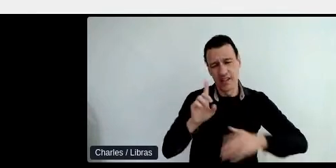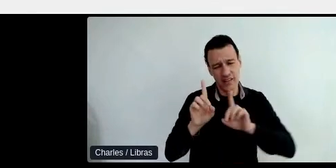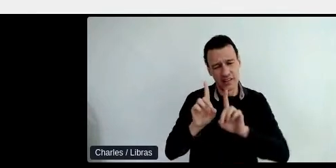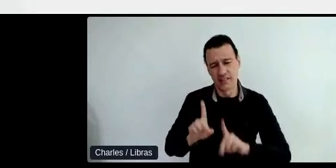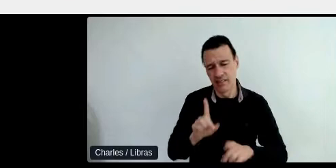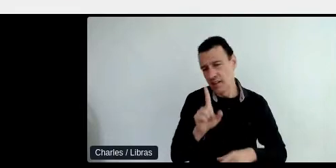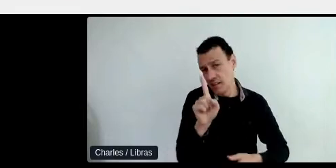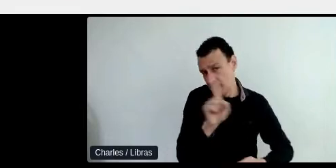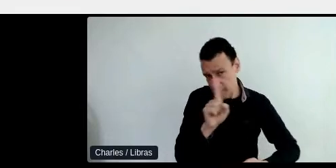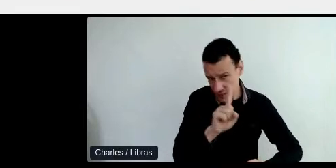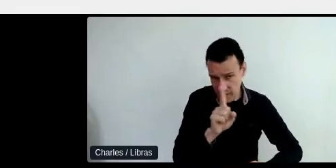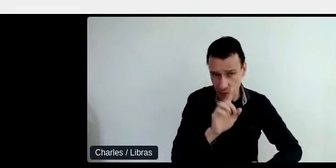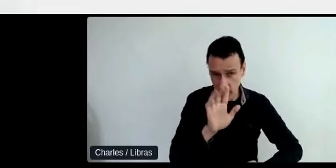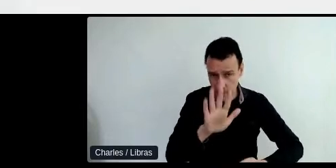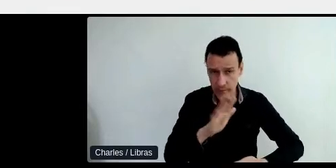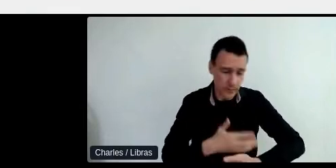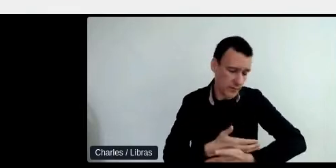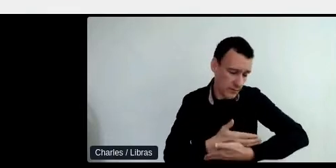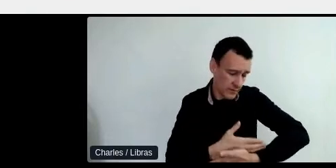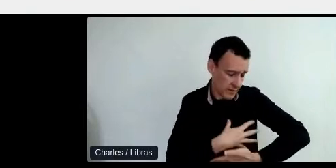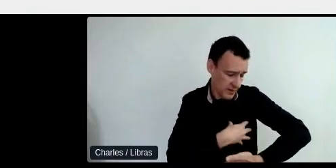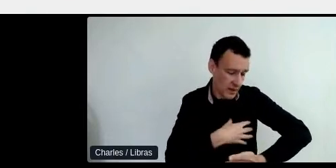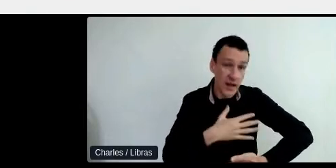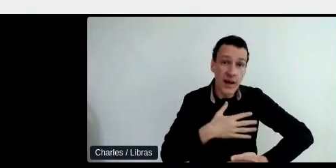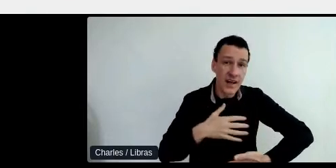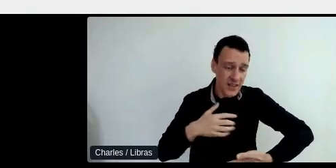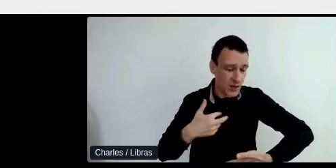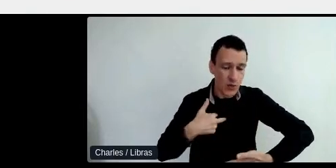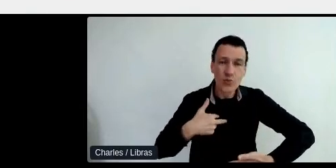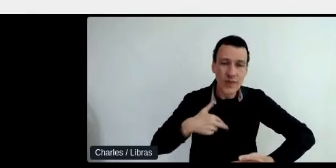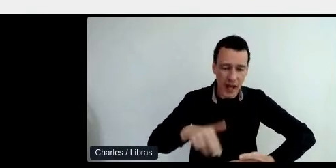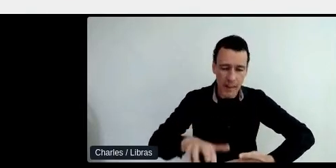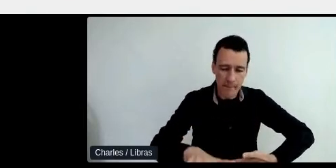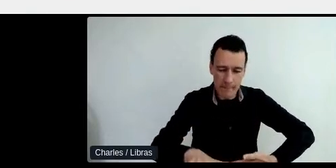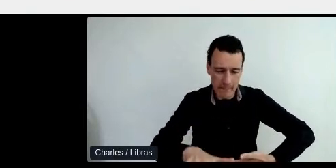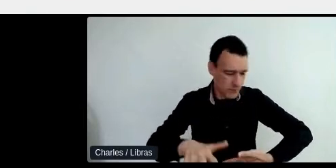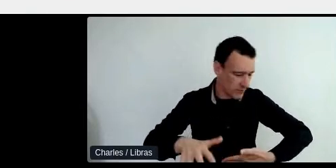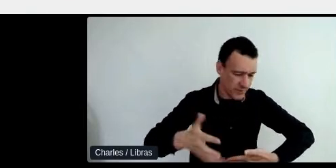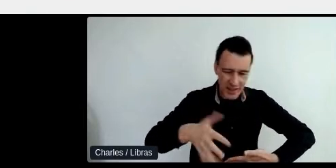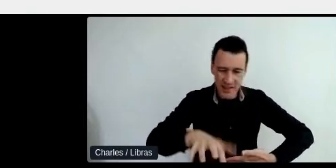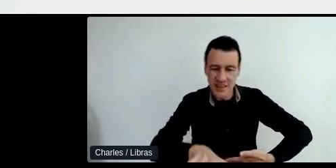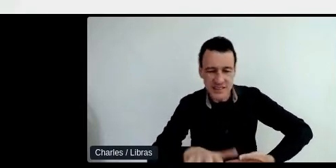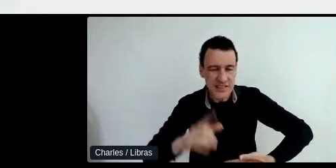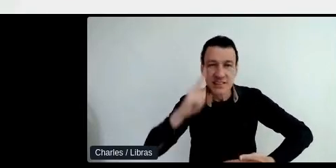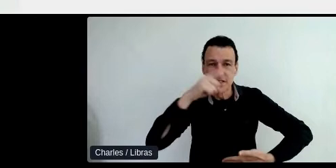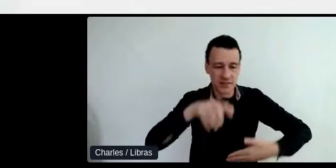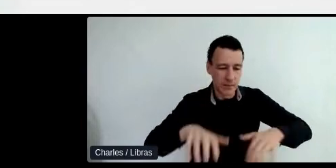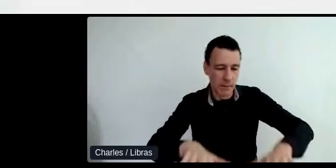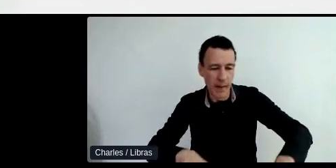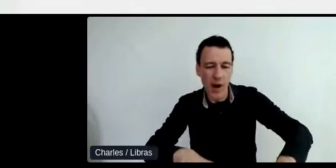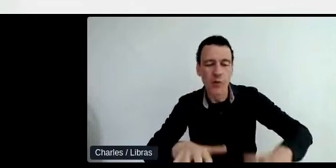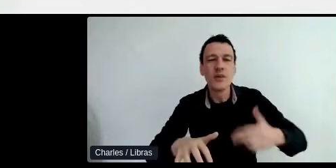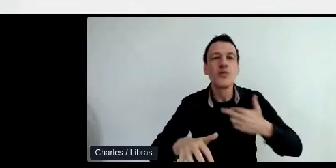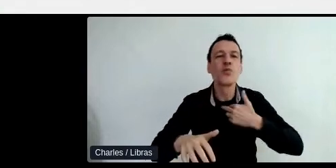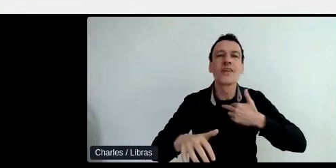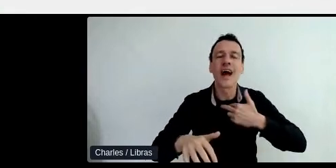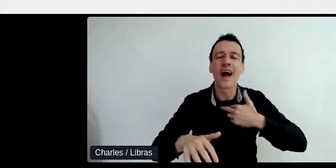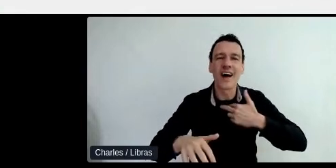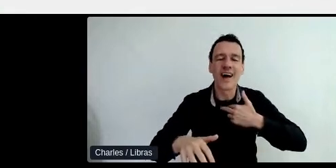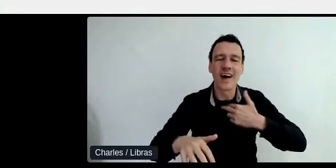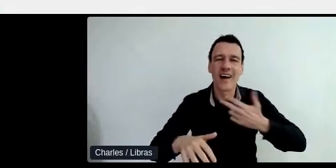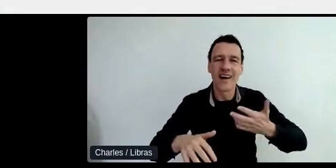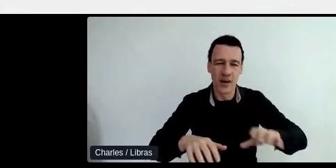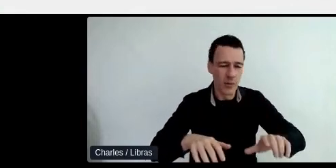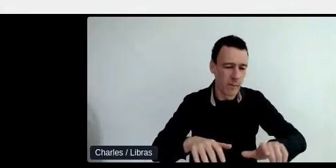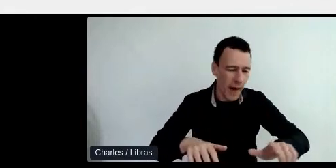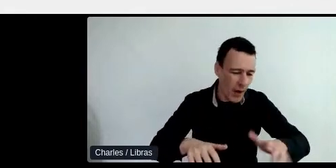filho é só apenas uma restrição de movimentos, então ela está ali com as mãos ocupadas, ela está numa condição ali como